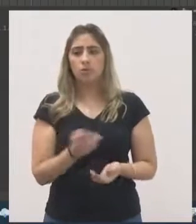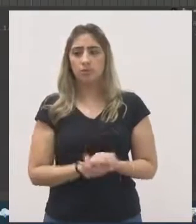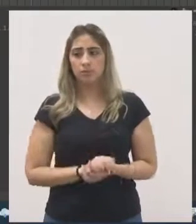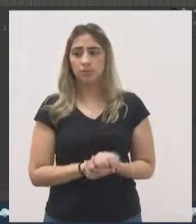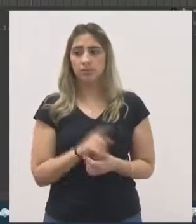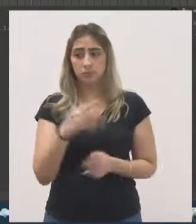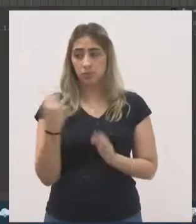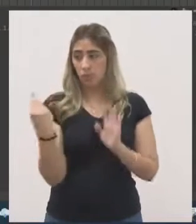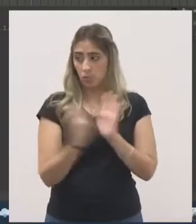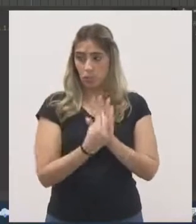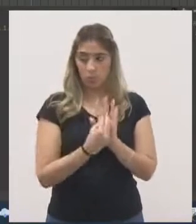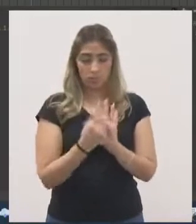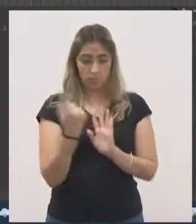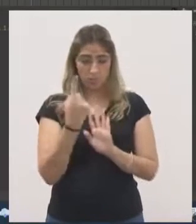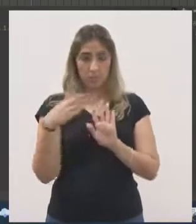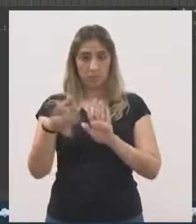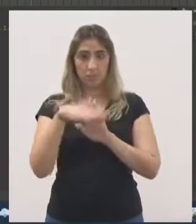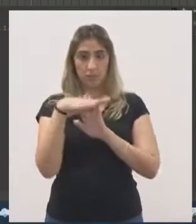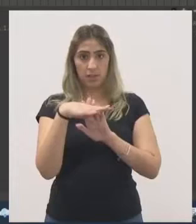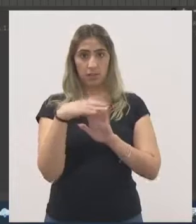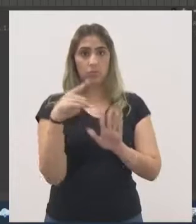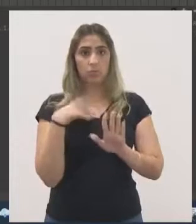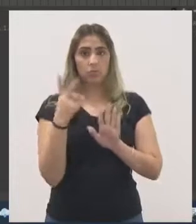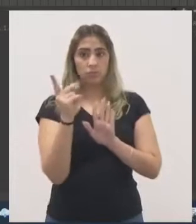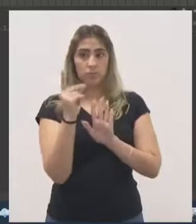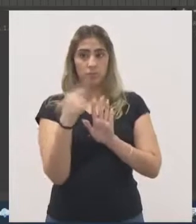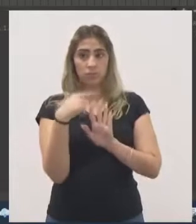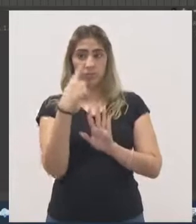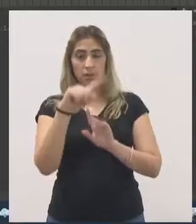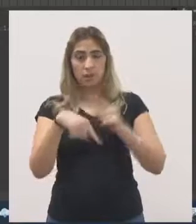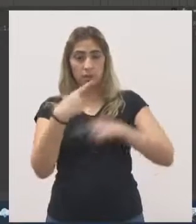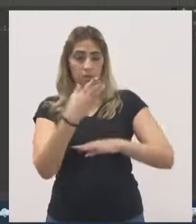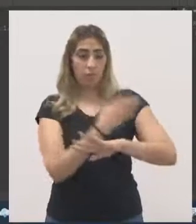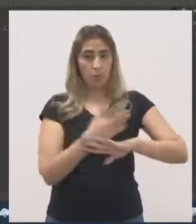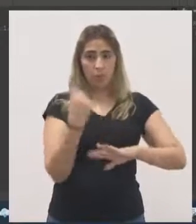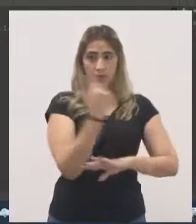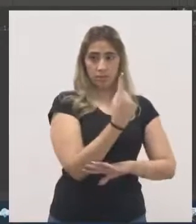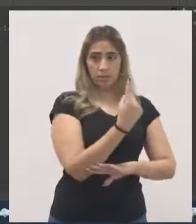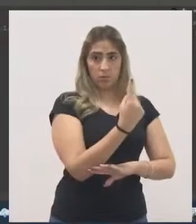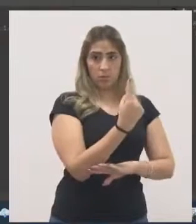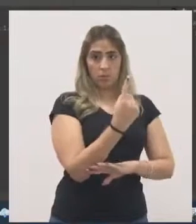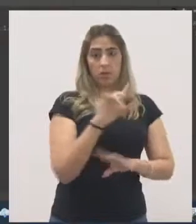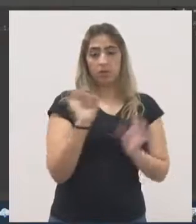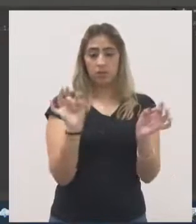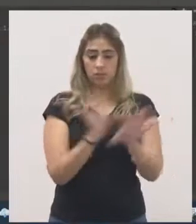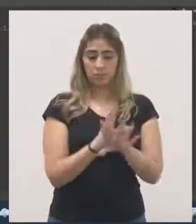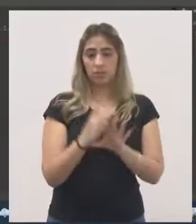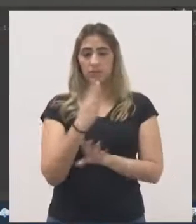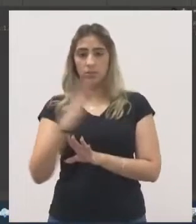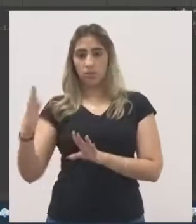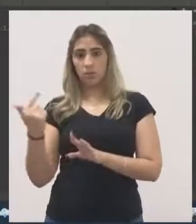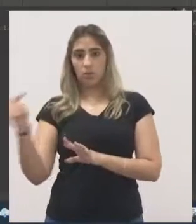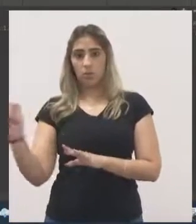colocar essa aqui em primeiro, ou deixar ela aqui, ó, só que começando a partir do momento